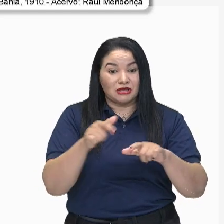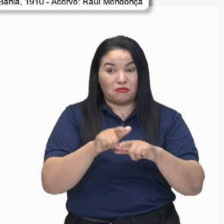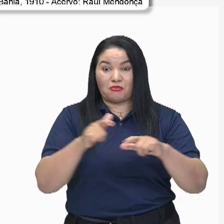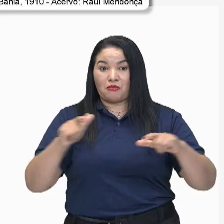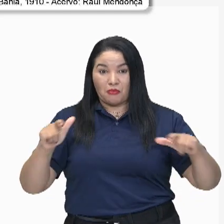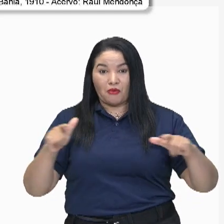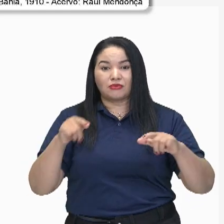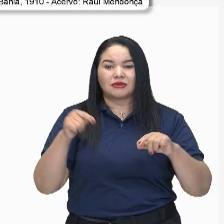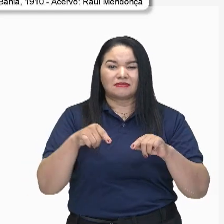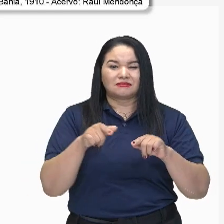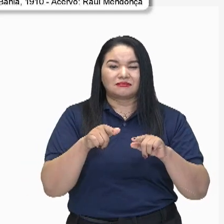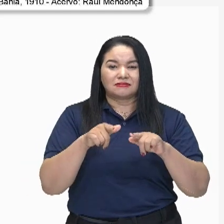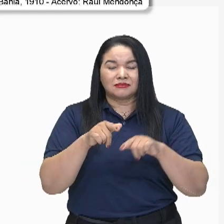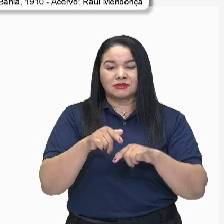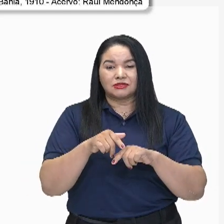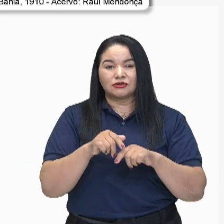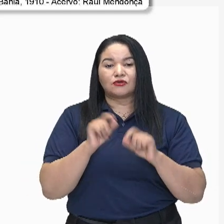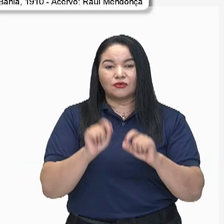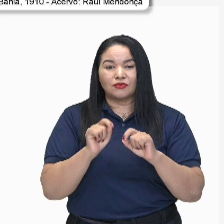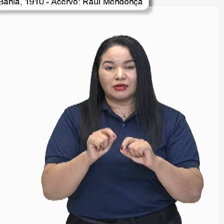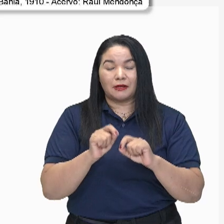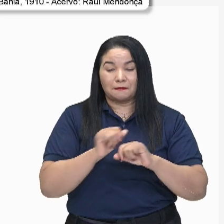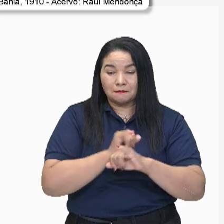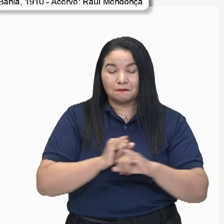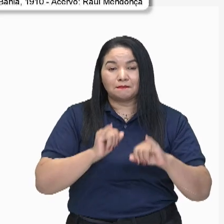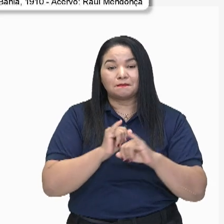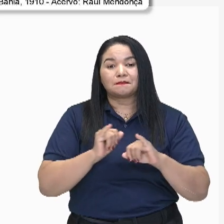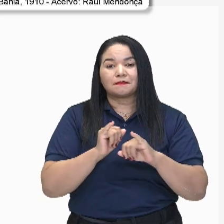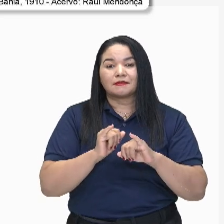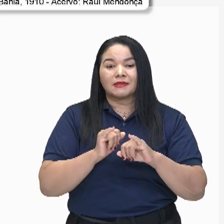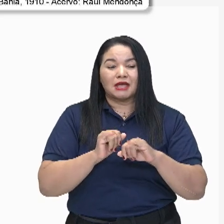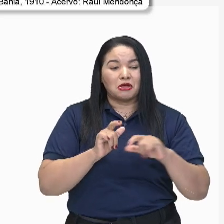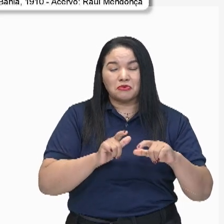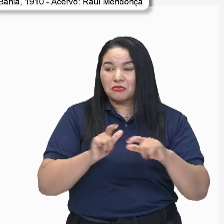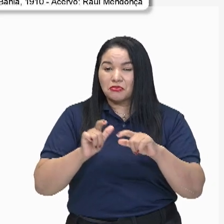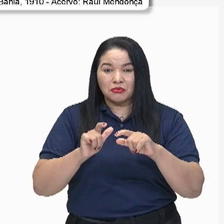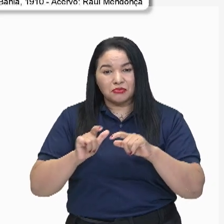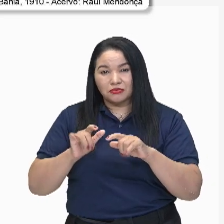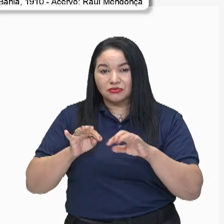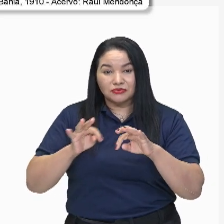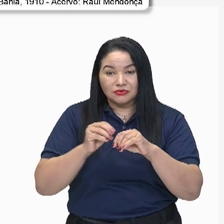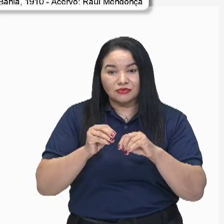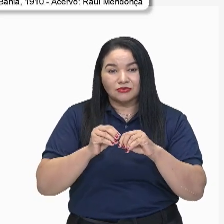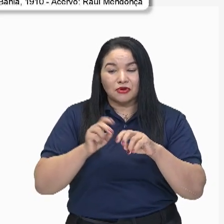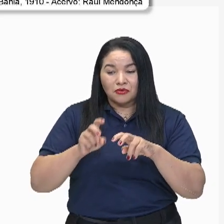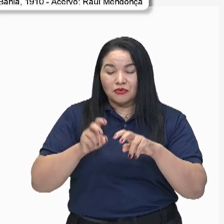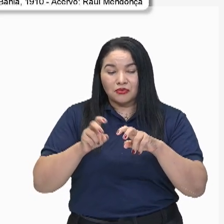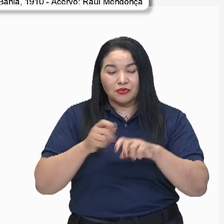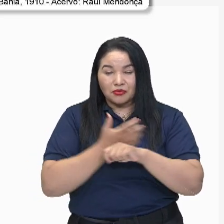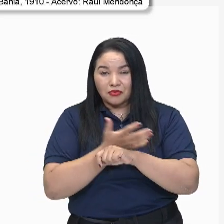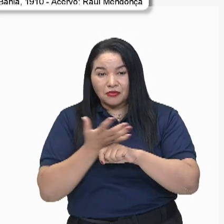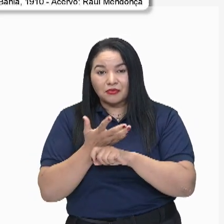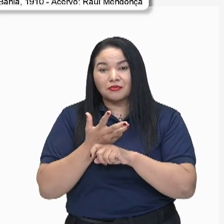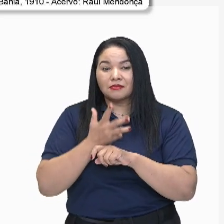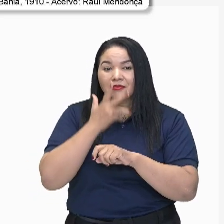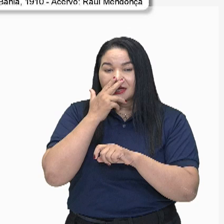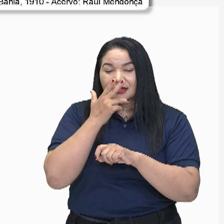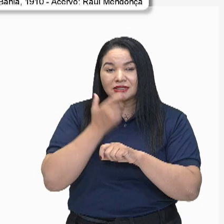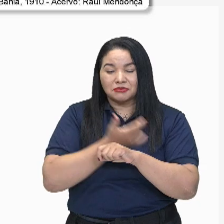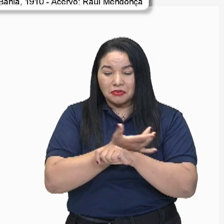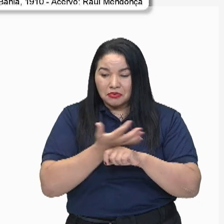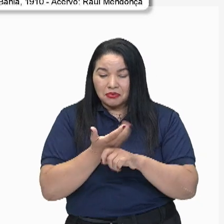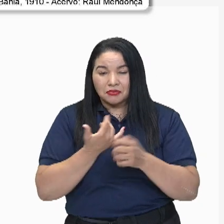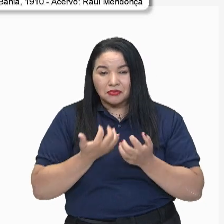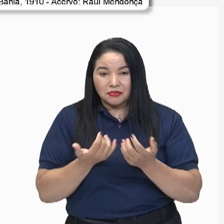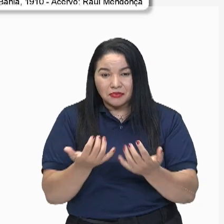sertão se divulga. Ele vai falar o sertão, querido, está em toda parte. É onde os pastos carecem de fechos.